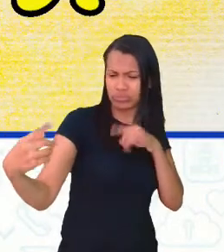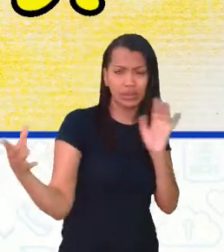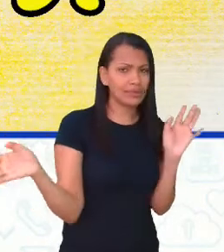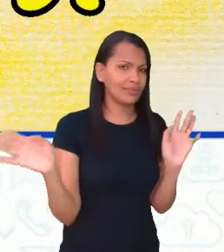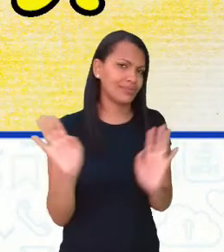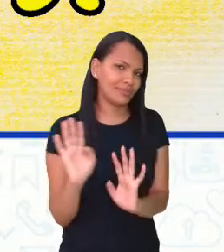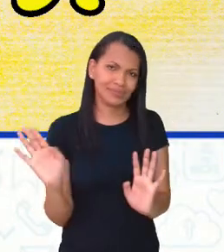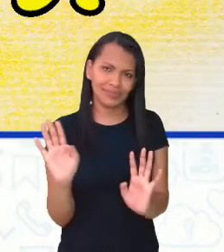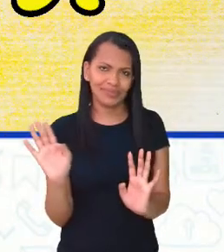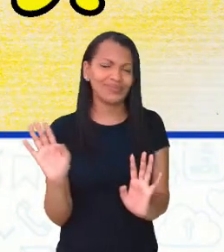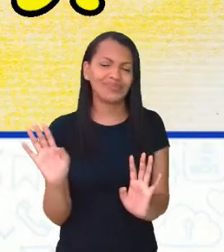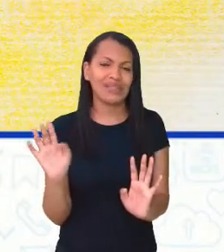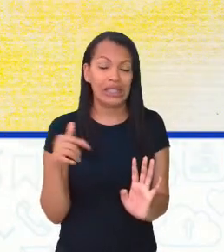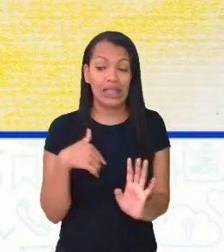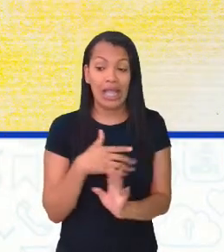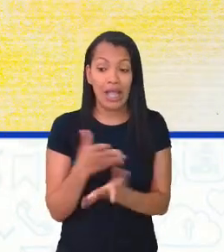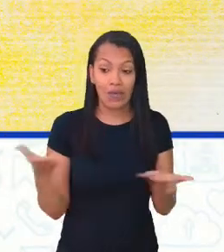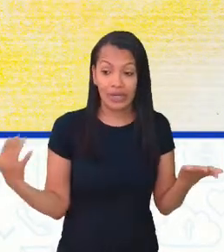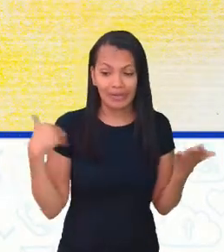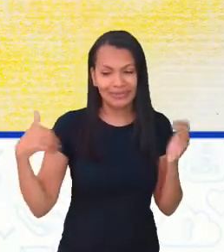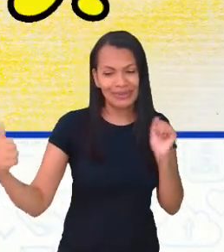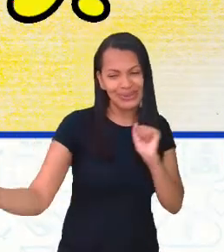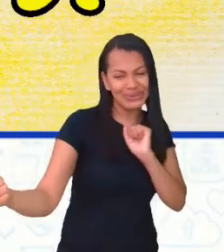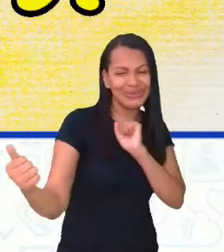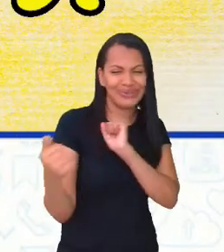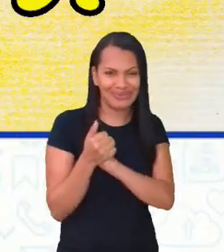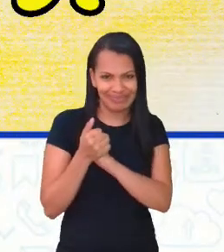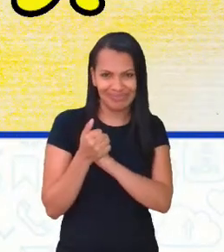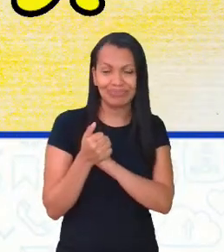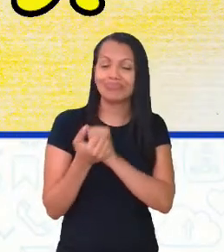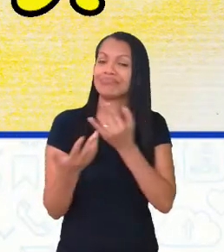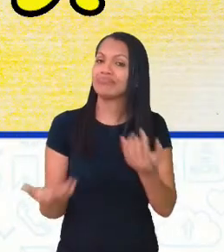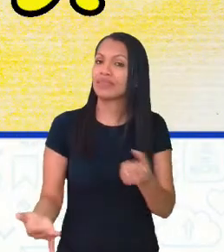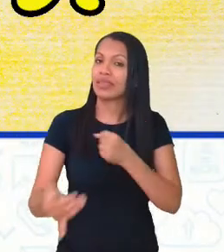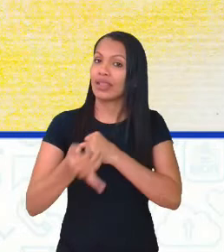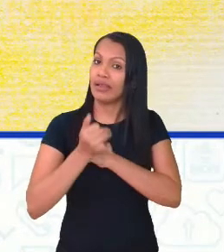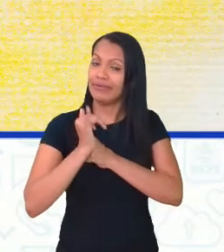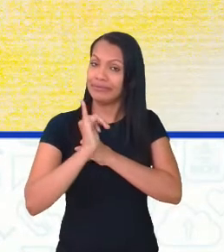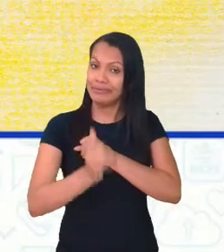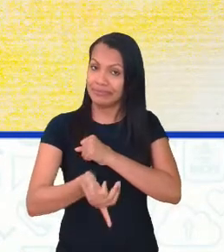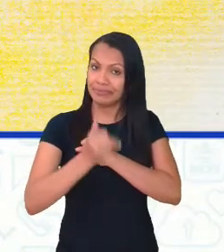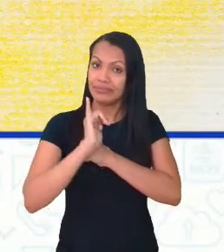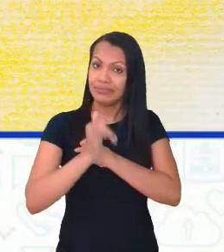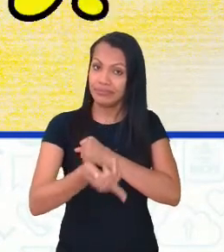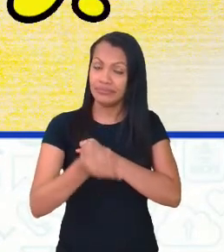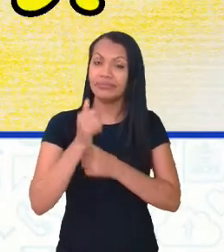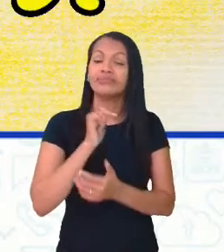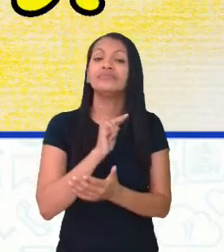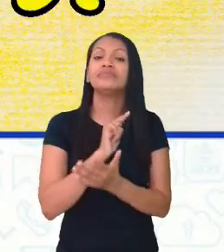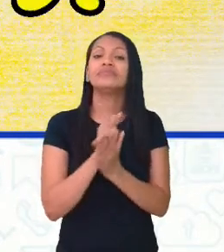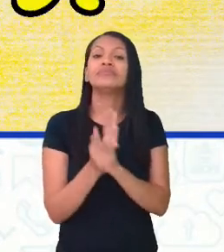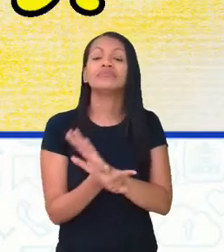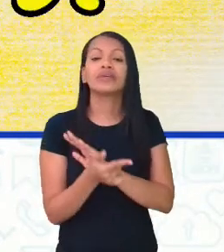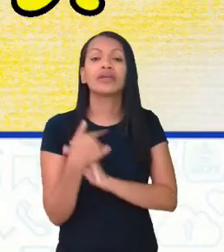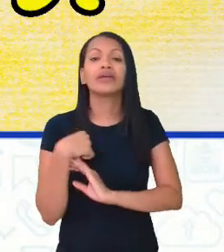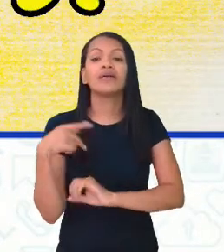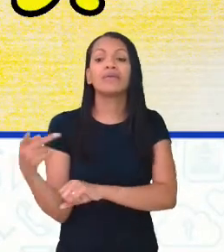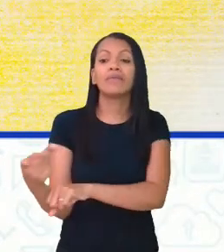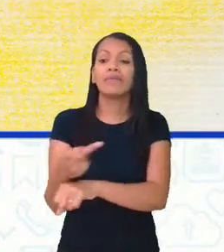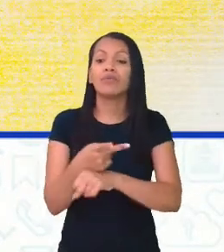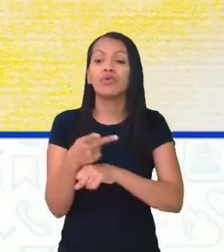tem o efeito de humor. A crônica, ela vai ser esse gênero que busca ali uma sagacidade, que é